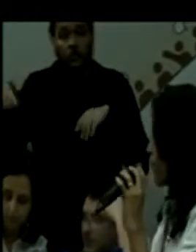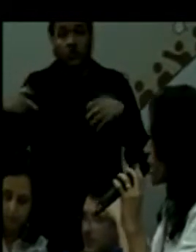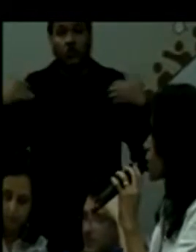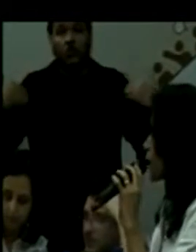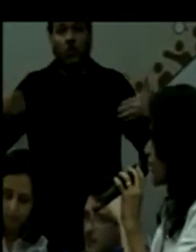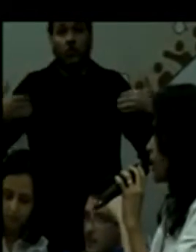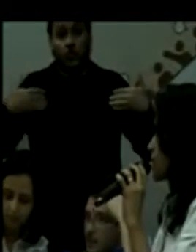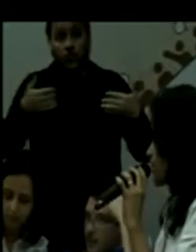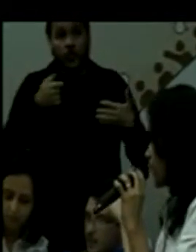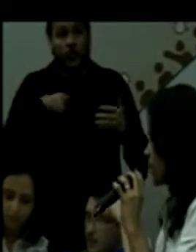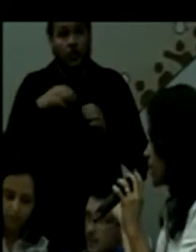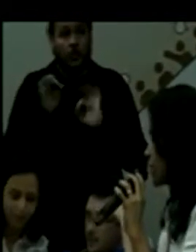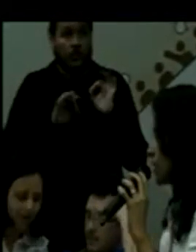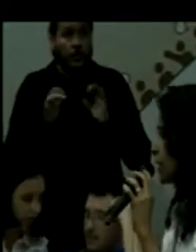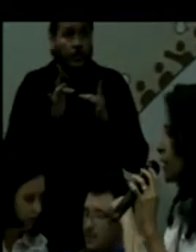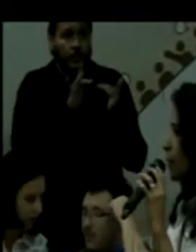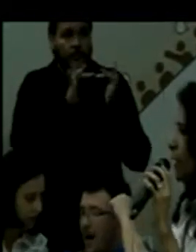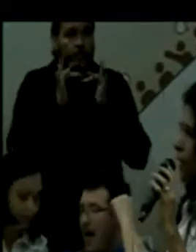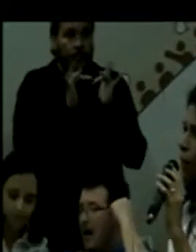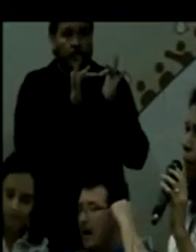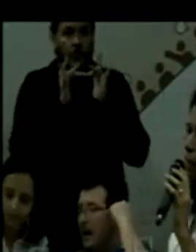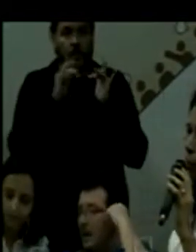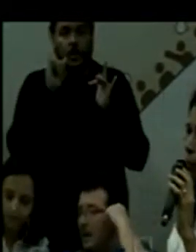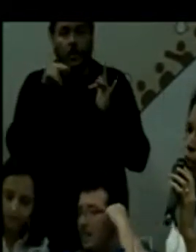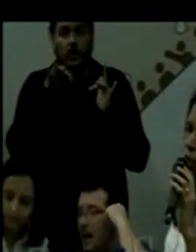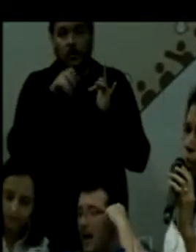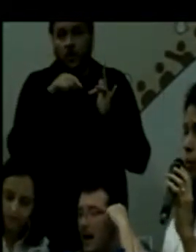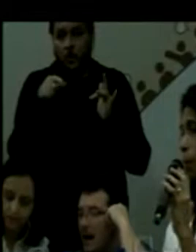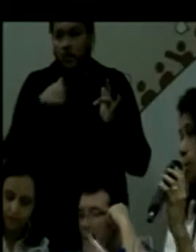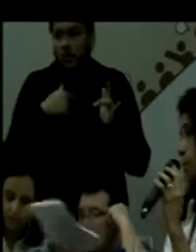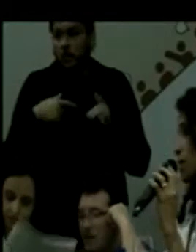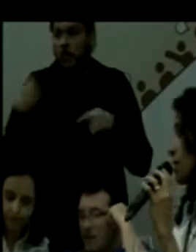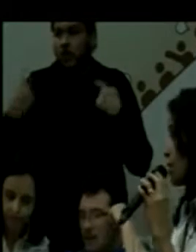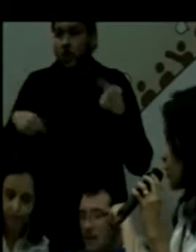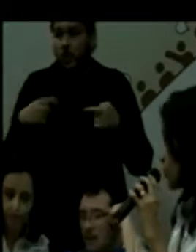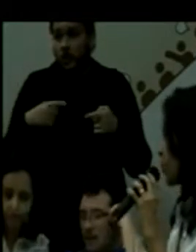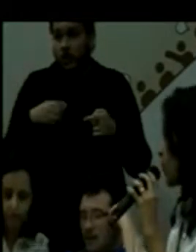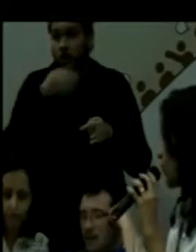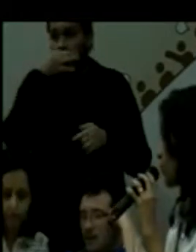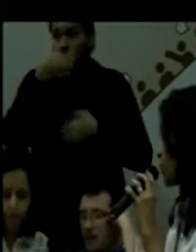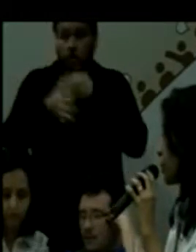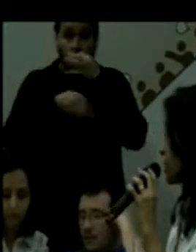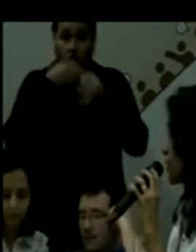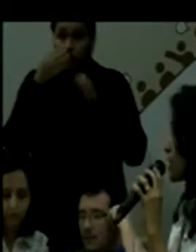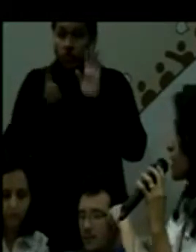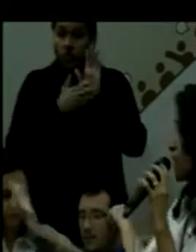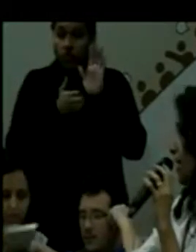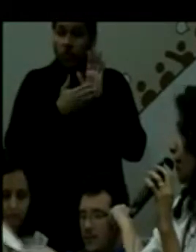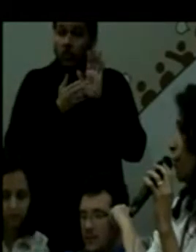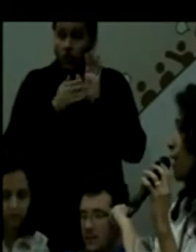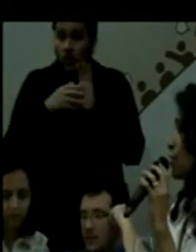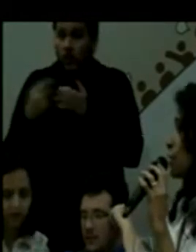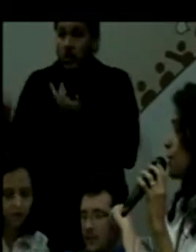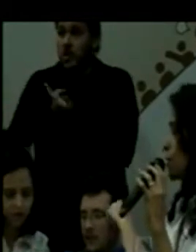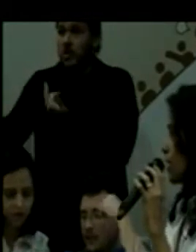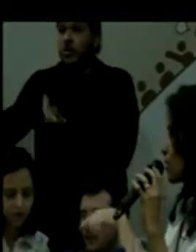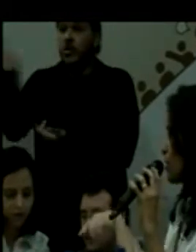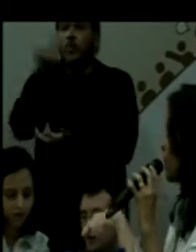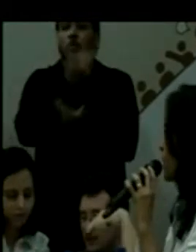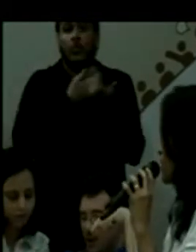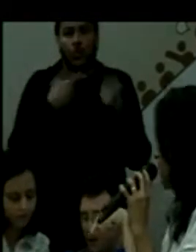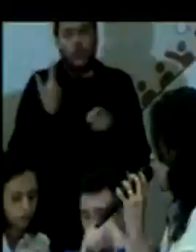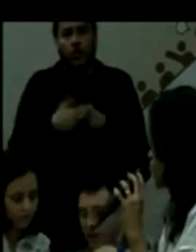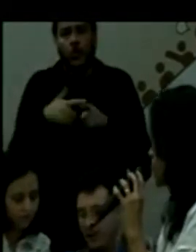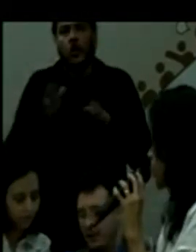eles façam uma interação entre si para que realmente as políticas propostas sejam em comum a todos. Às vezes, vários